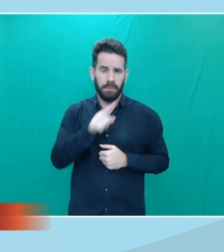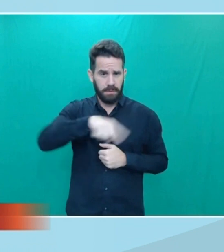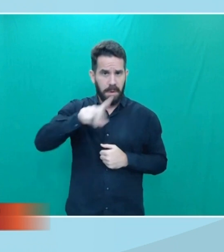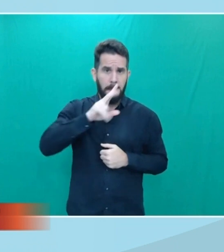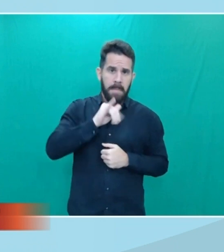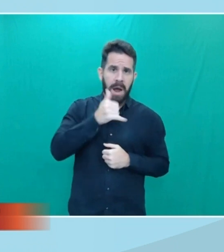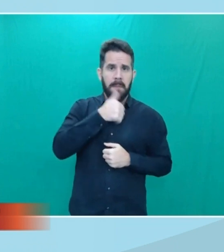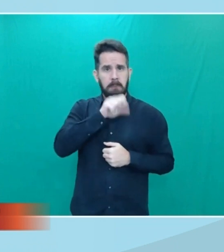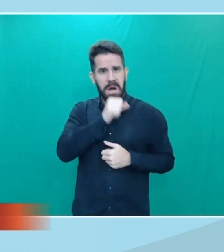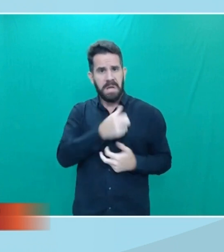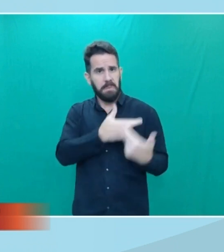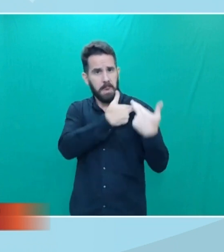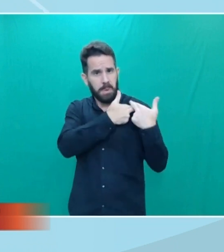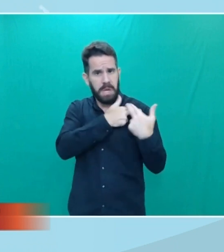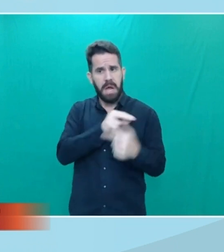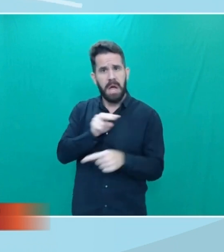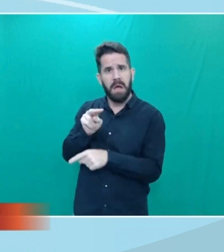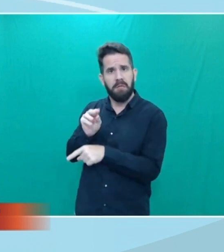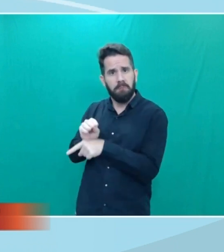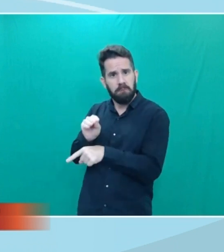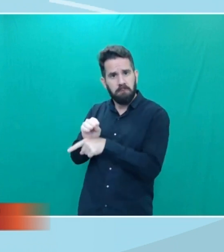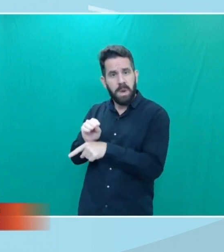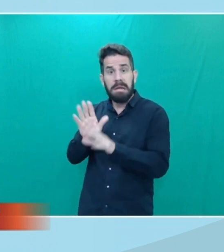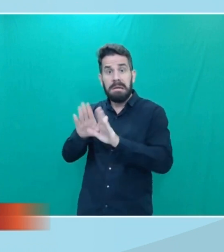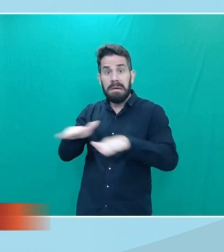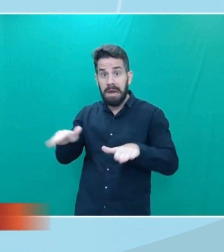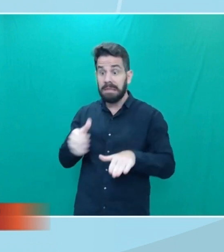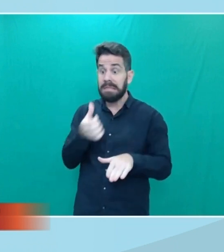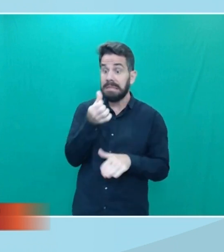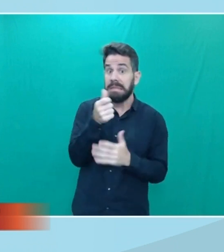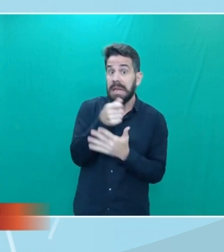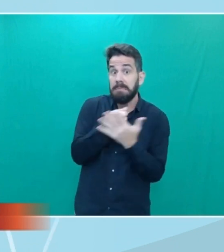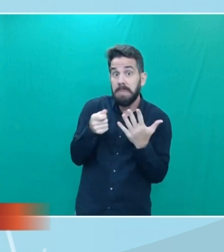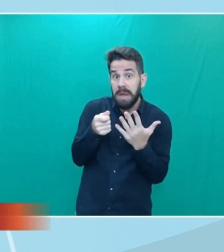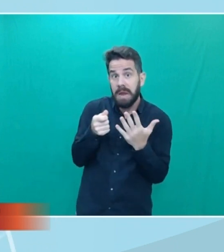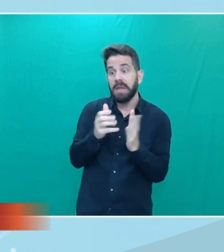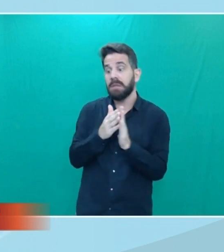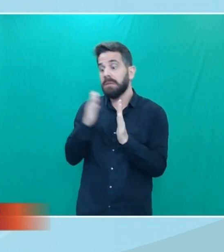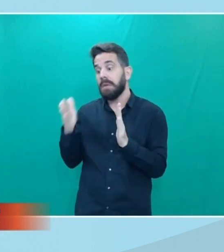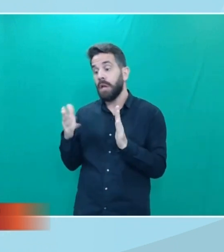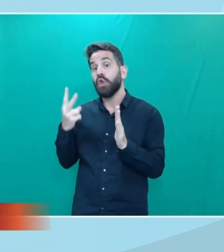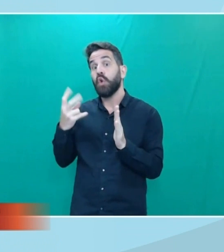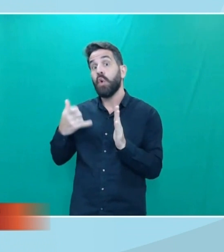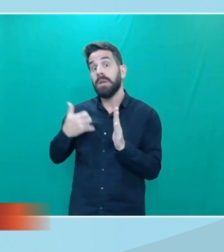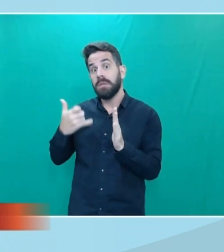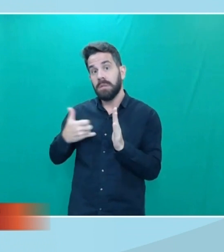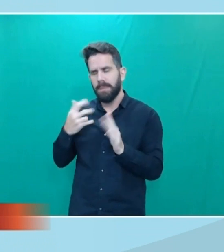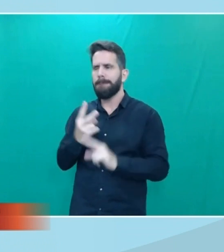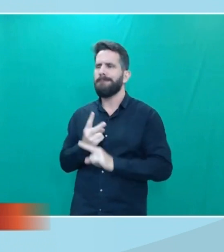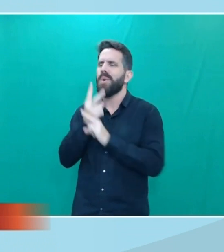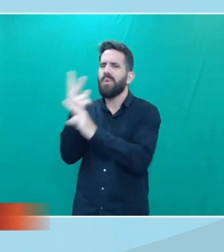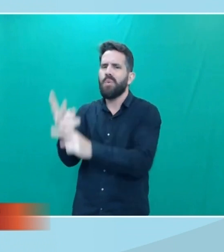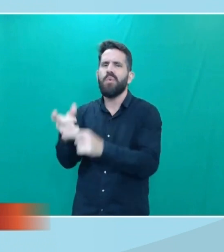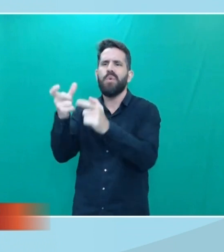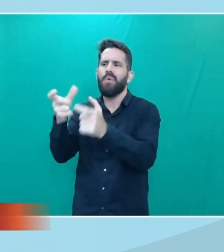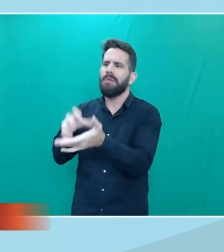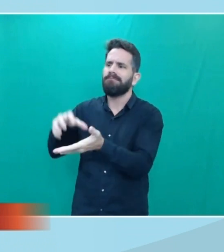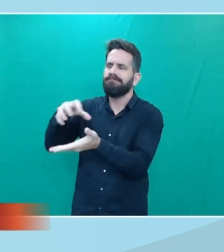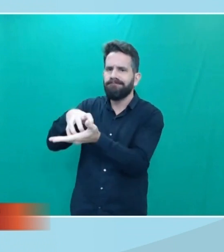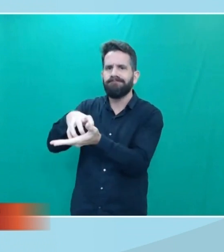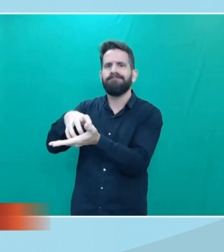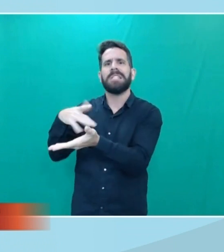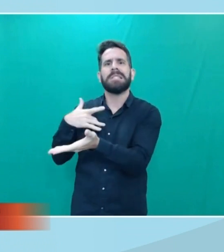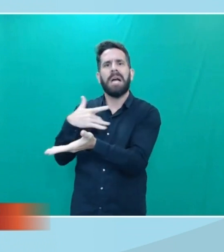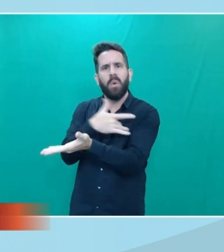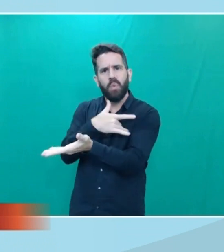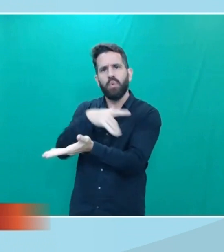de uma criança entre 6 meses e 2 anos, procure um posto de vacinação para que ela possa tomar o imunizante que